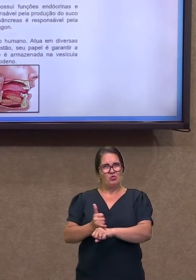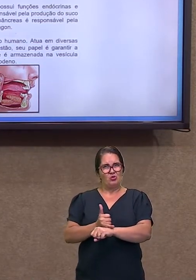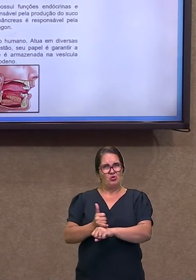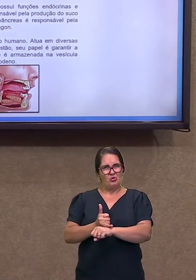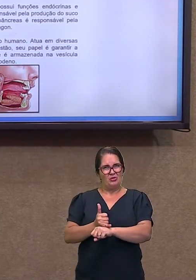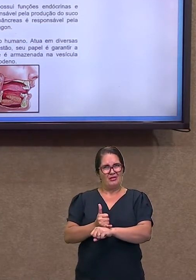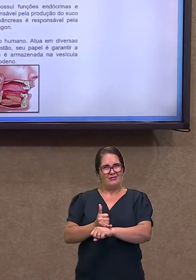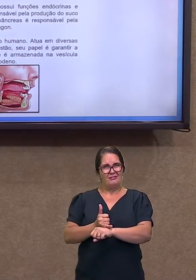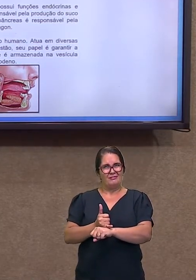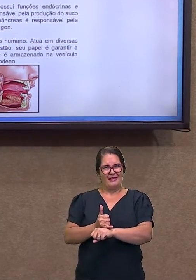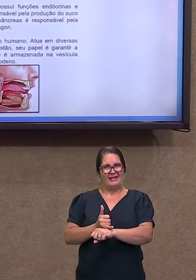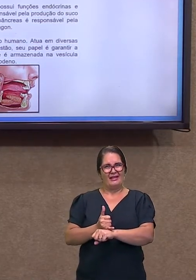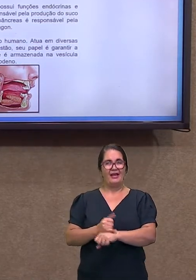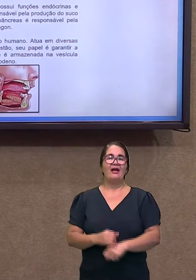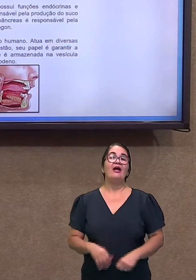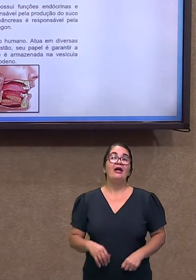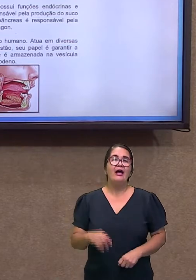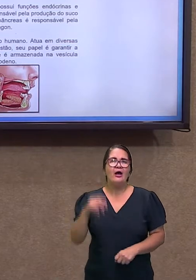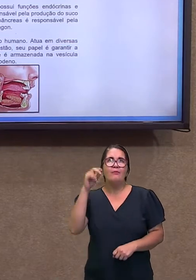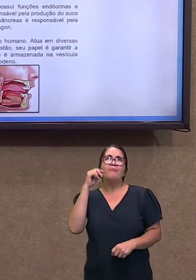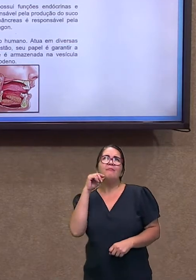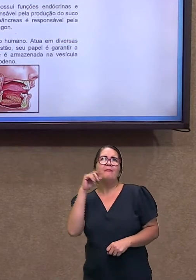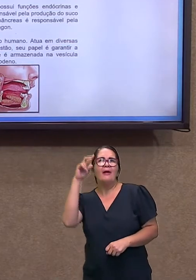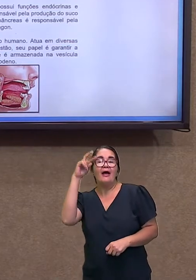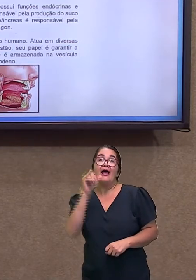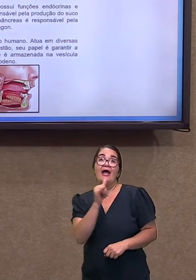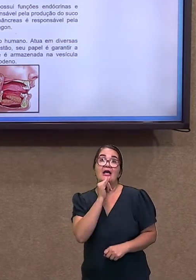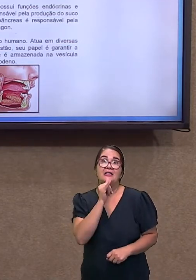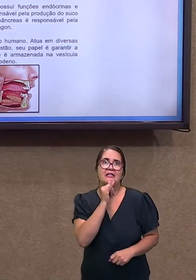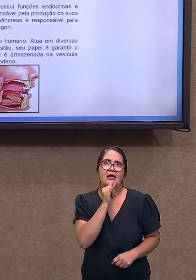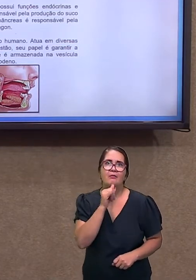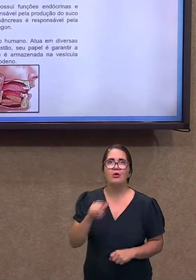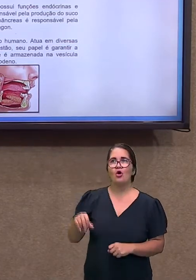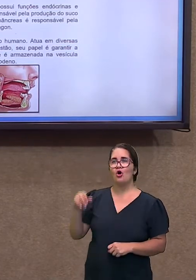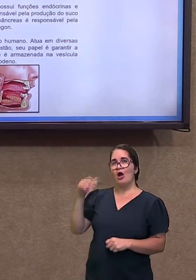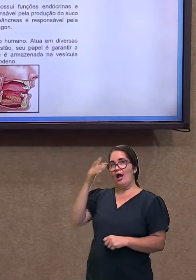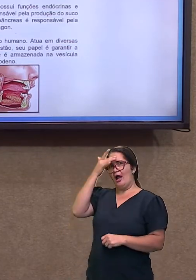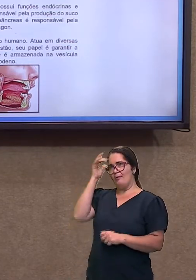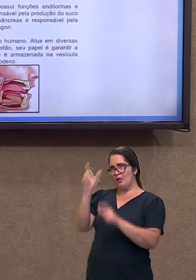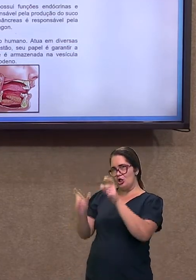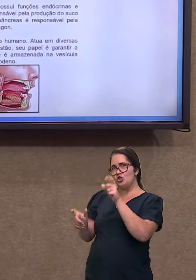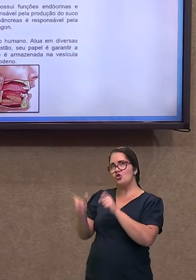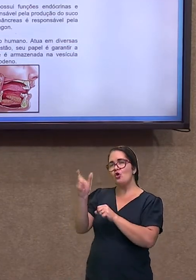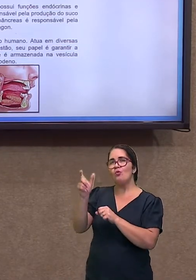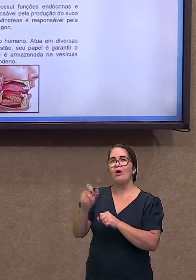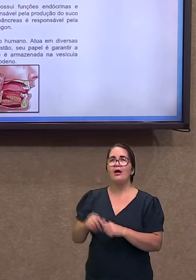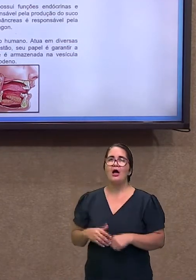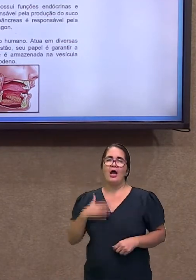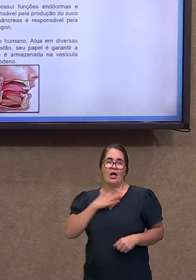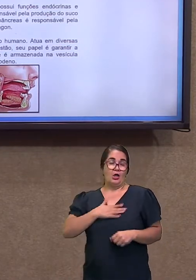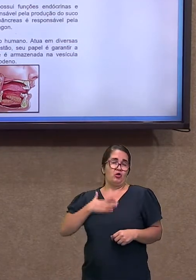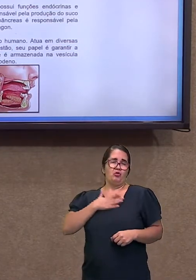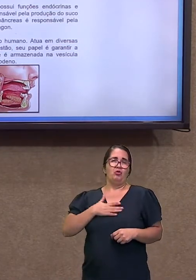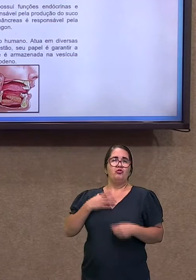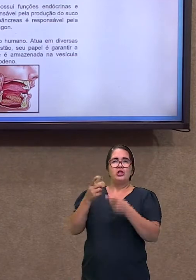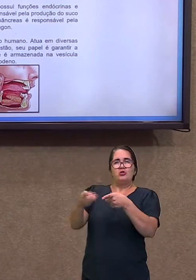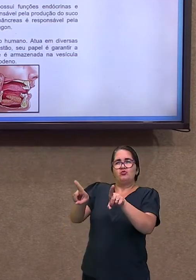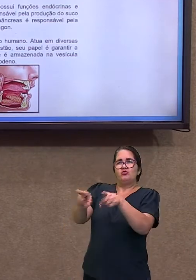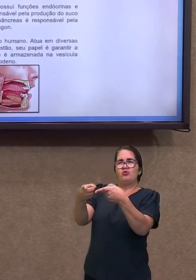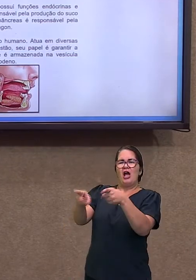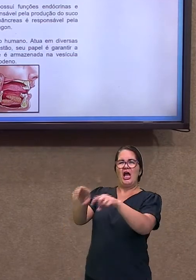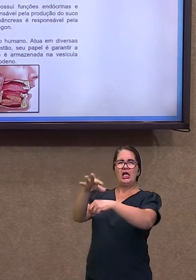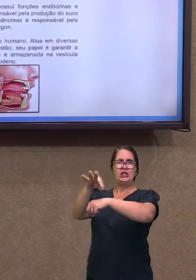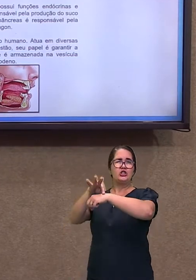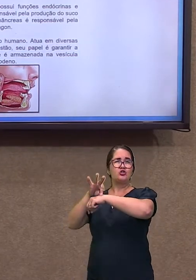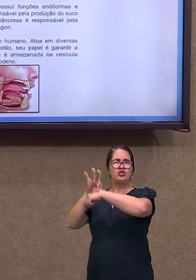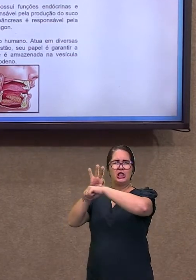fazer bem. Se a bile dele, se a vesícula biliar dele estiver trabalhando, tranquilo, beleza, fazendo